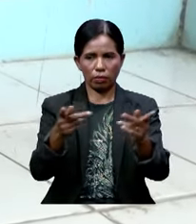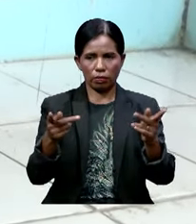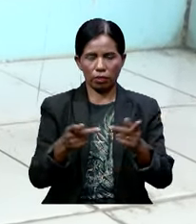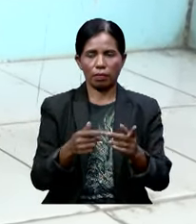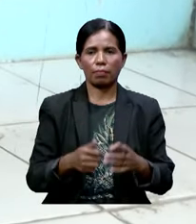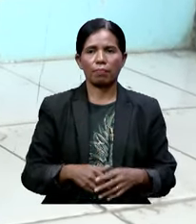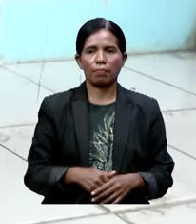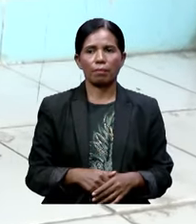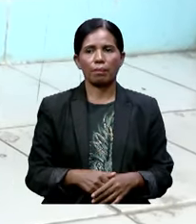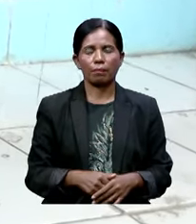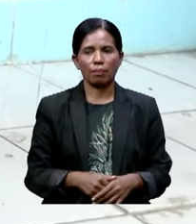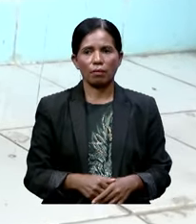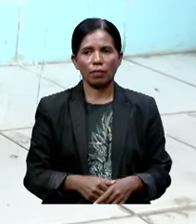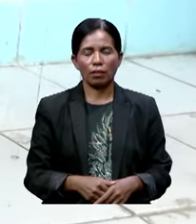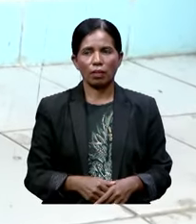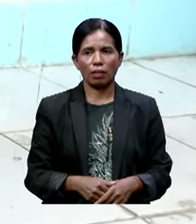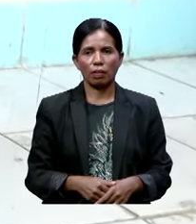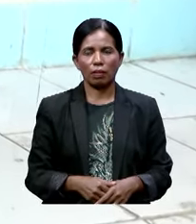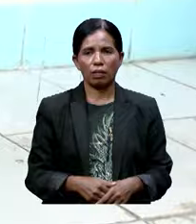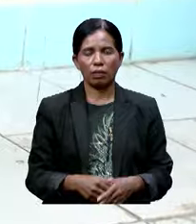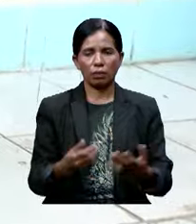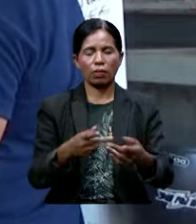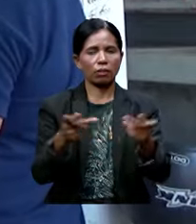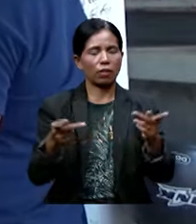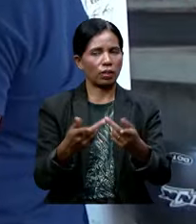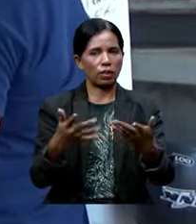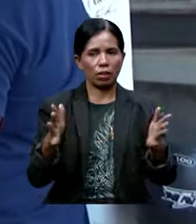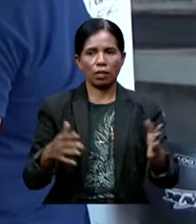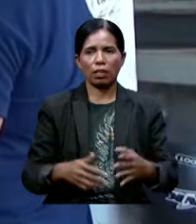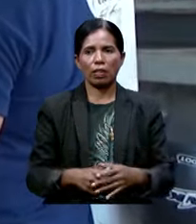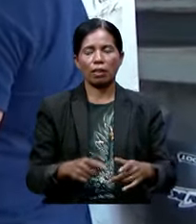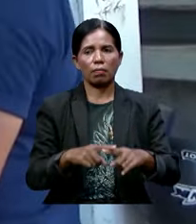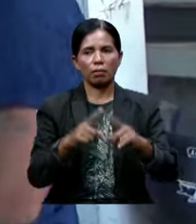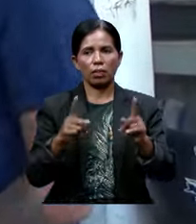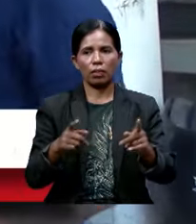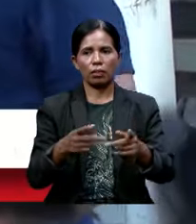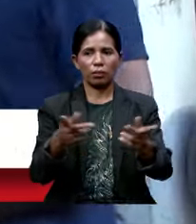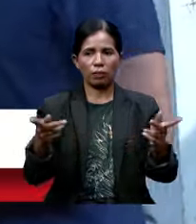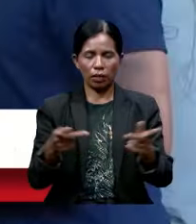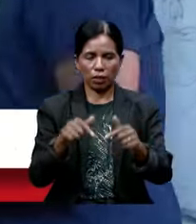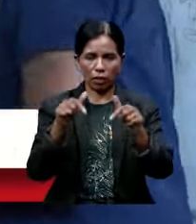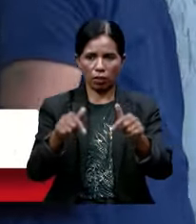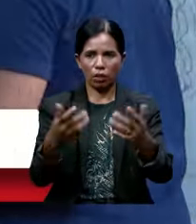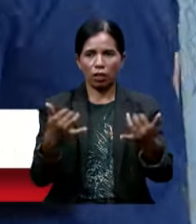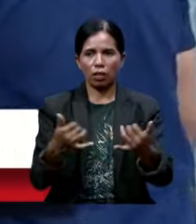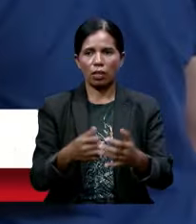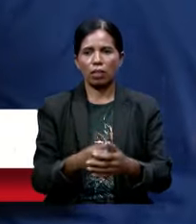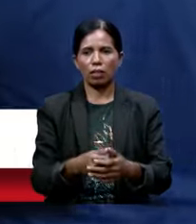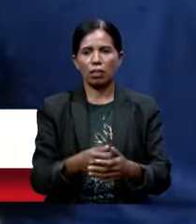Obrala, provisori lá ia, se dao se lá, mamu lá ia. Nebe, Fatim nebe, mas agora dada um hao te